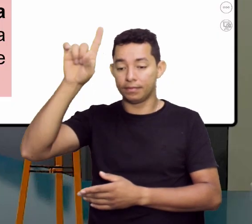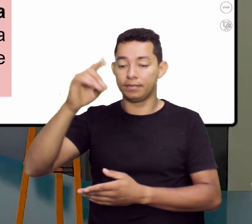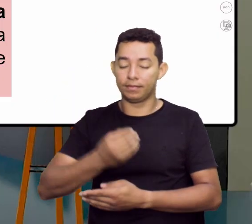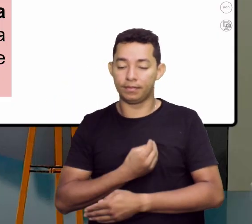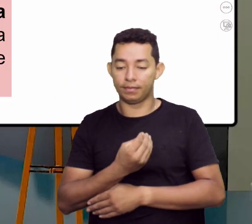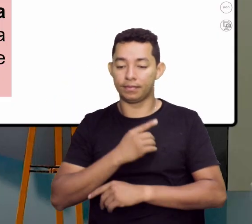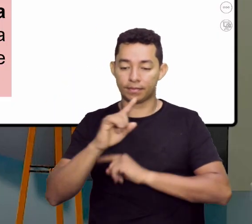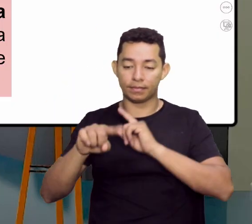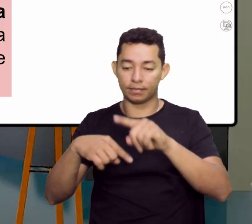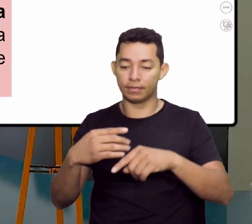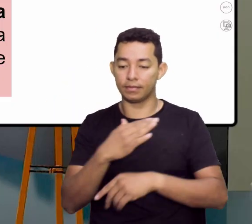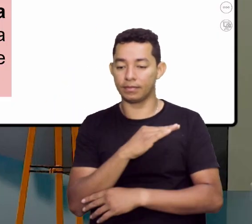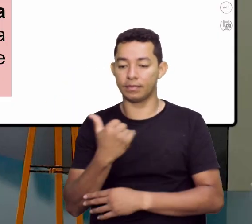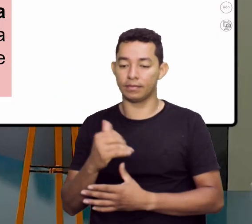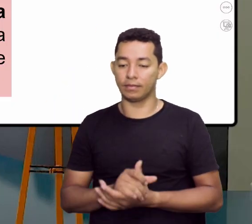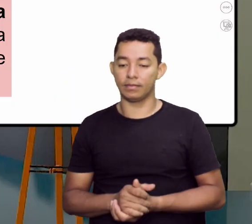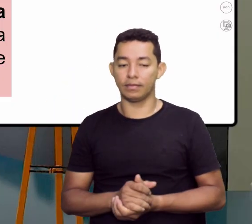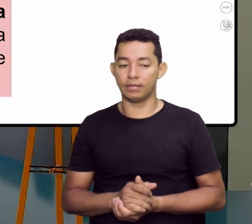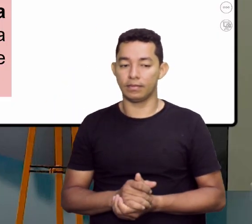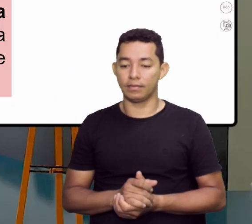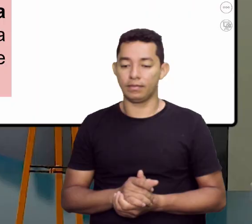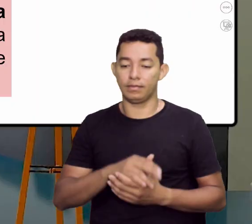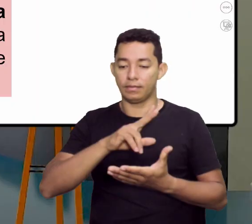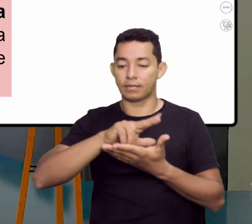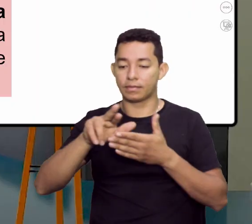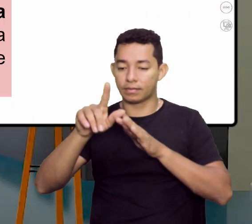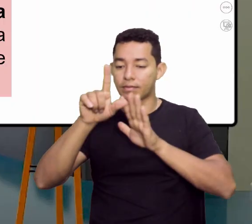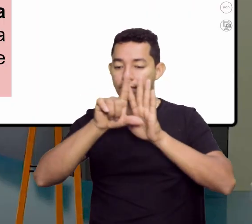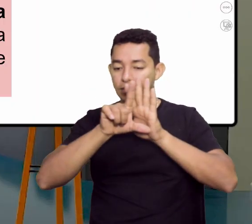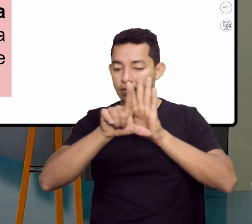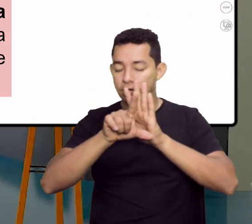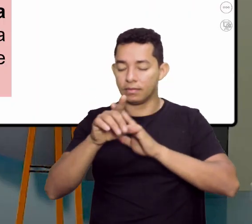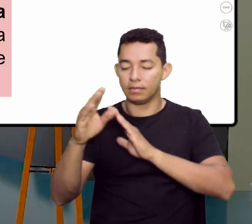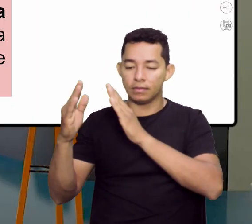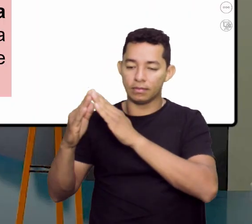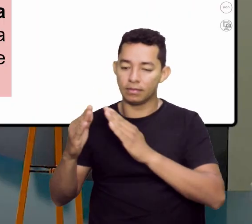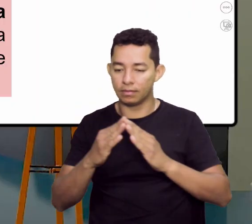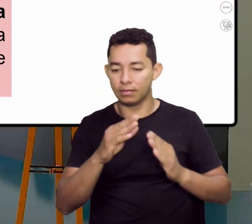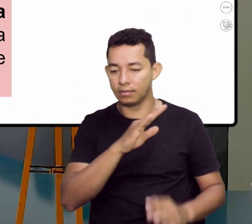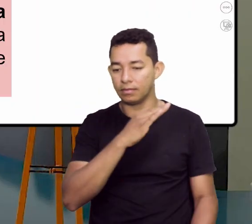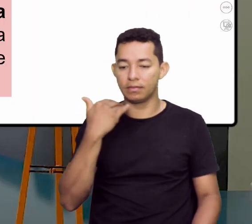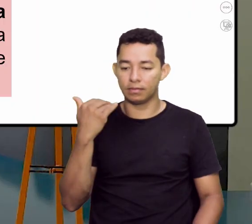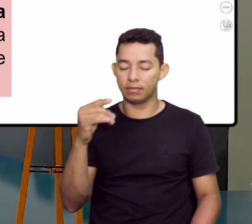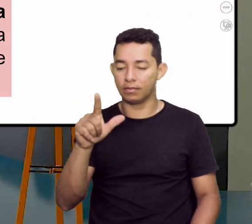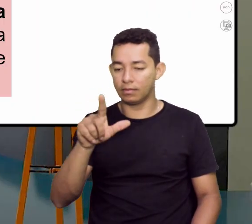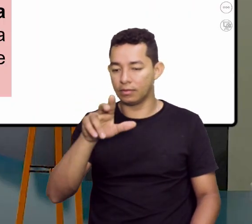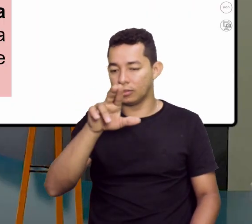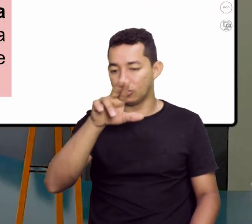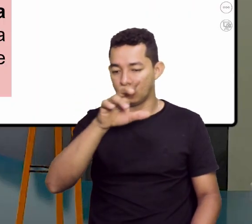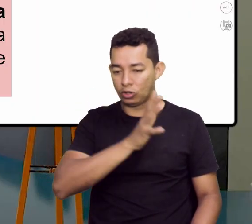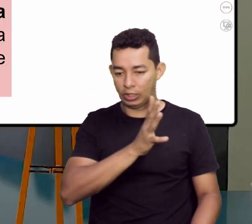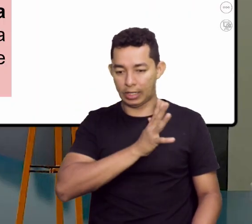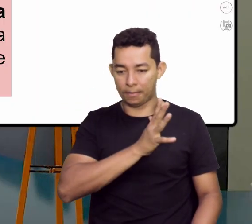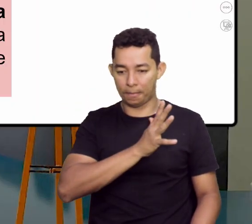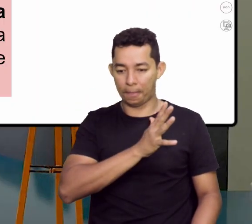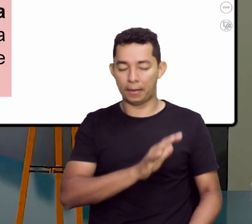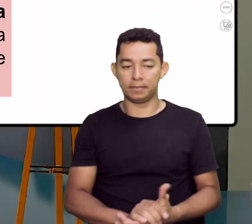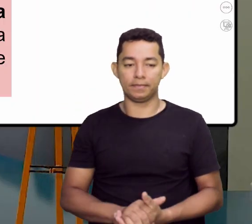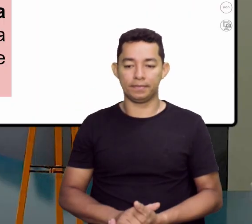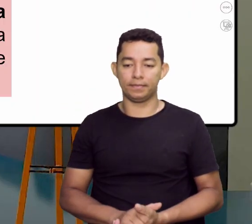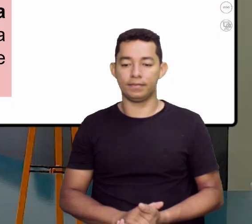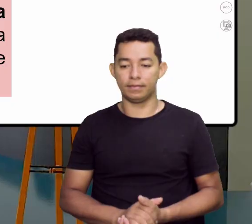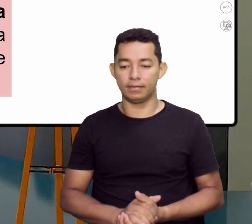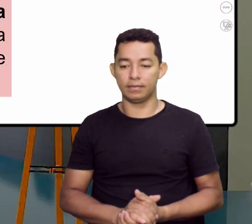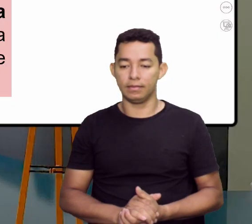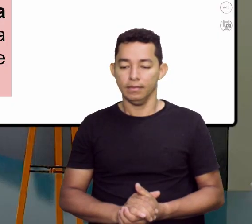morte, né? E aí, várias leis, casas mortuárias luxuosas, né? Que foram